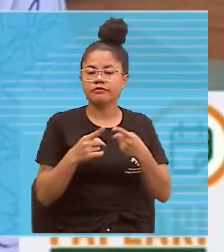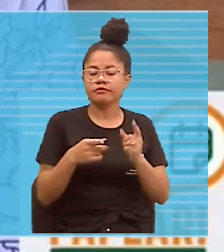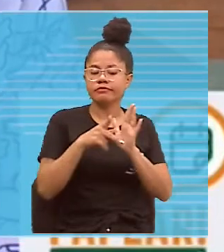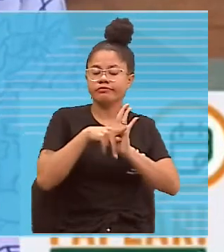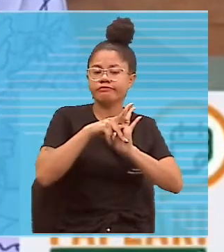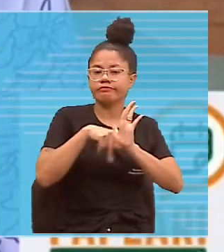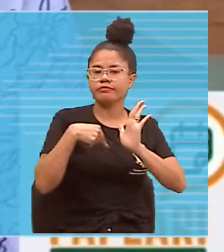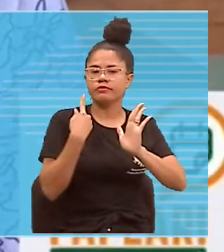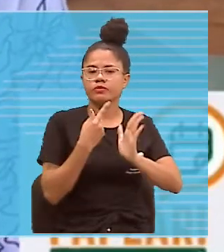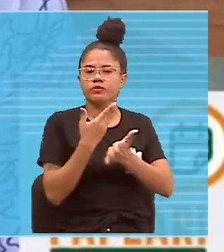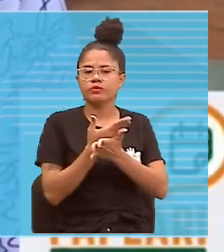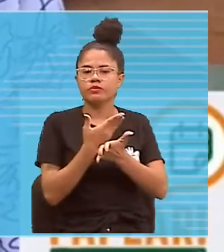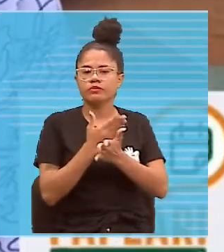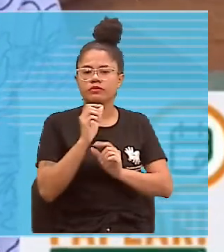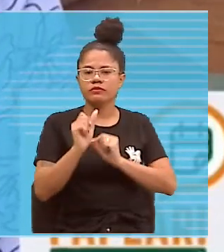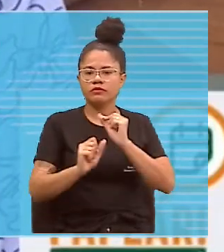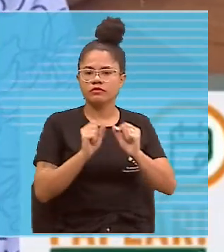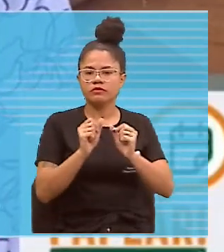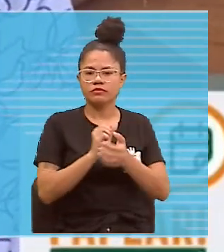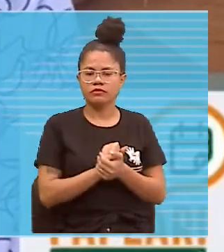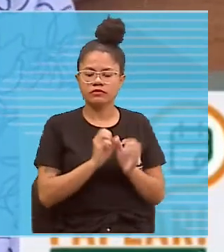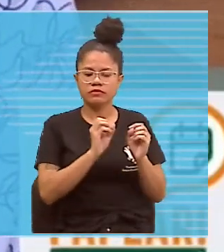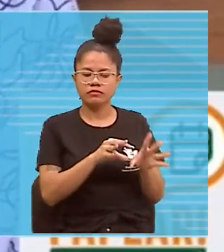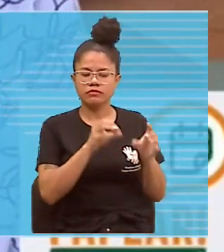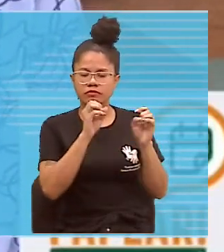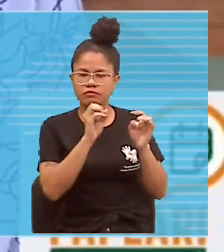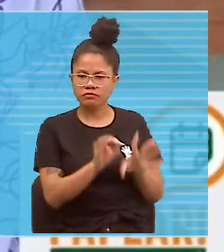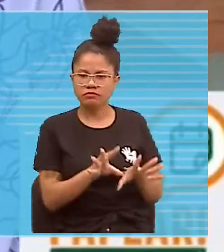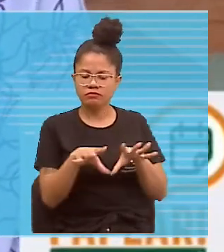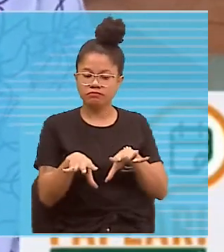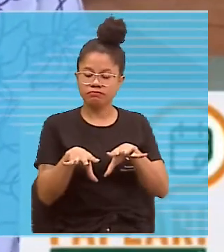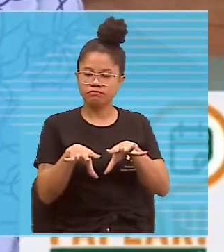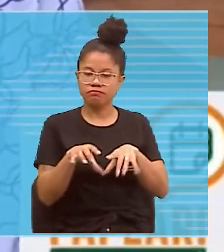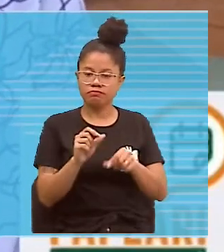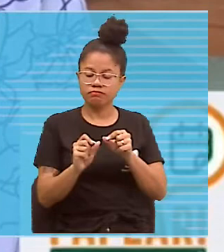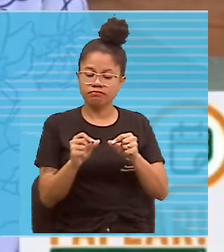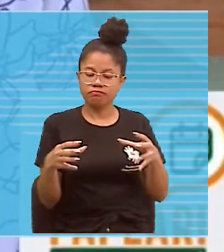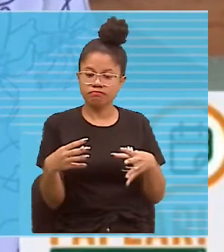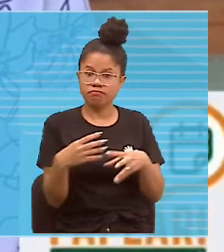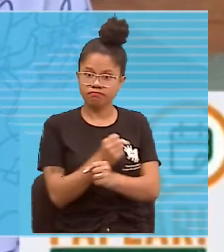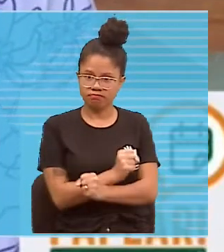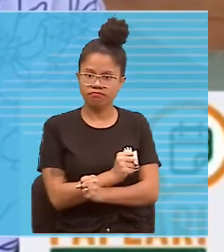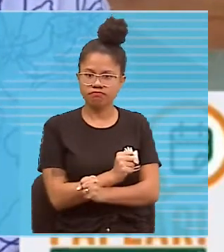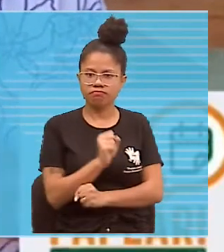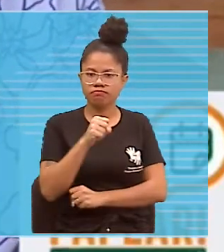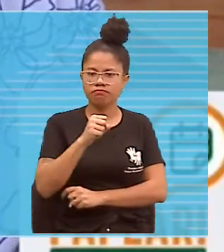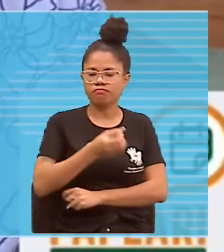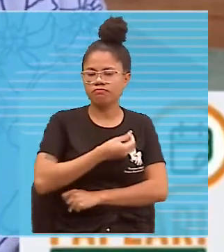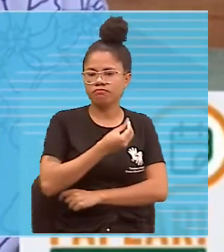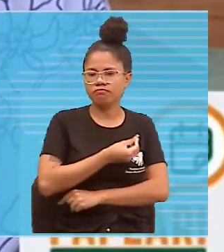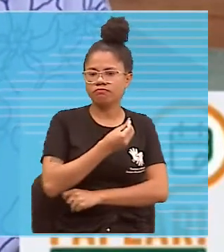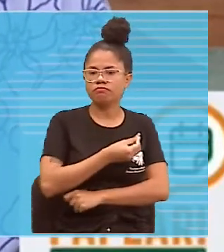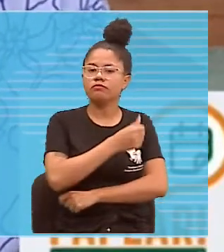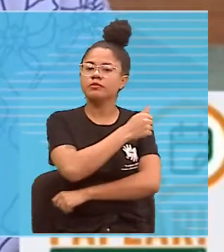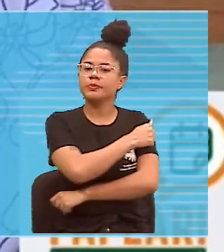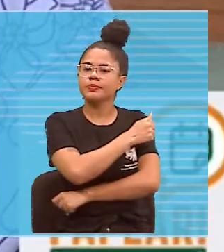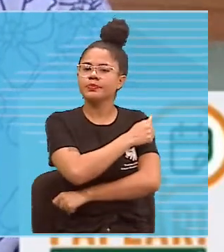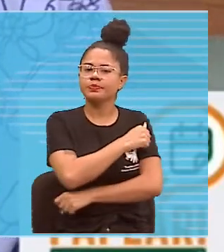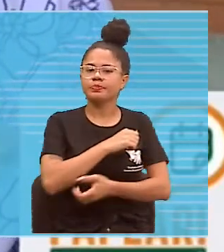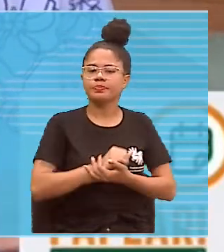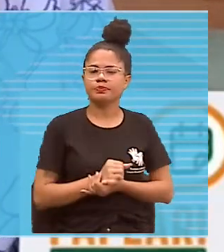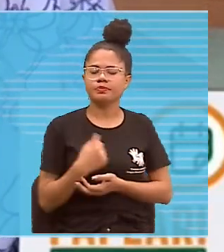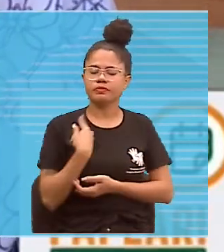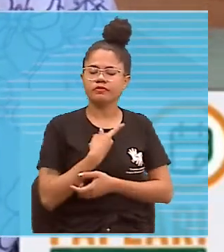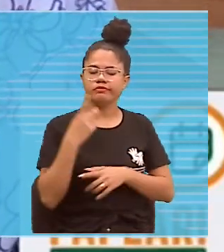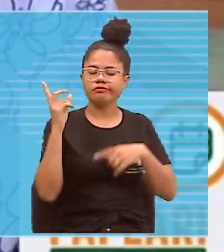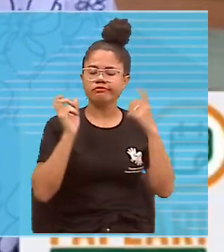integralizada, né, da vida do aluno. A gente se preocupa. Eu, como professora dessa escola, já há